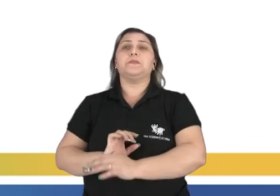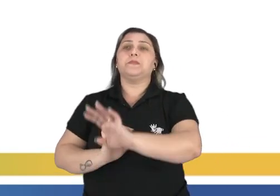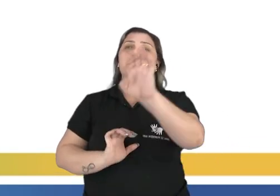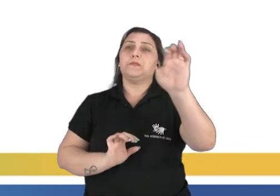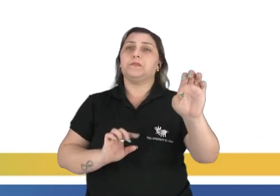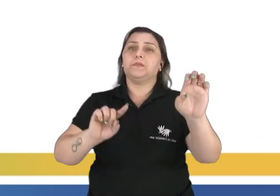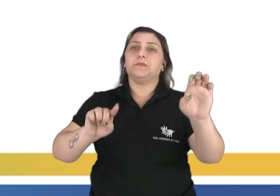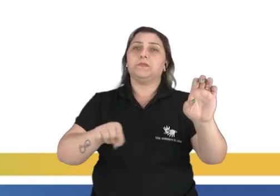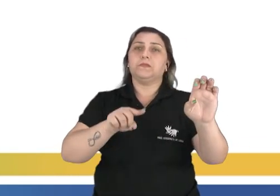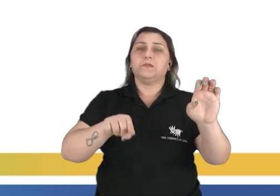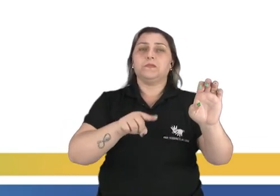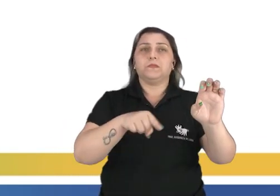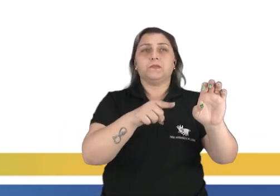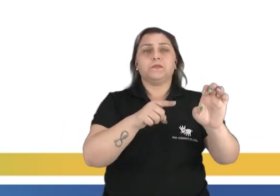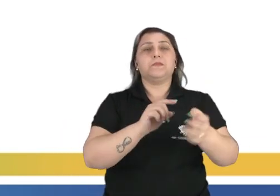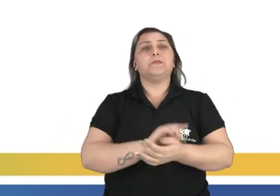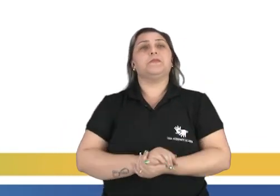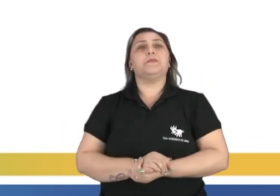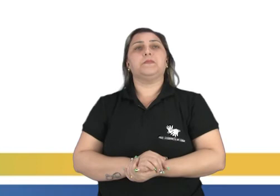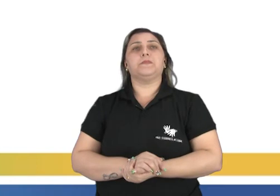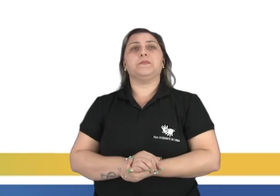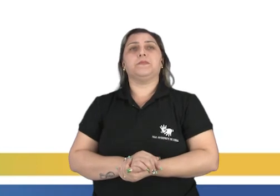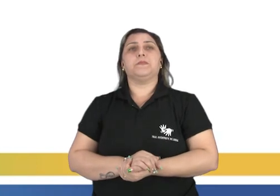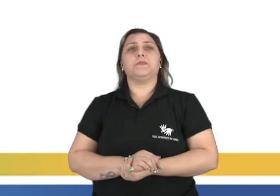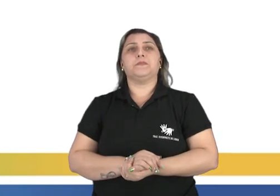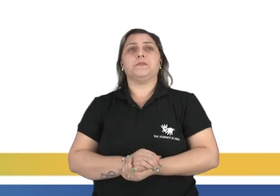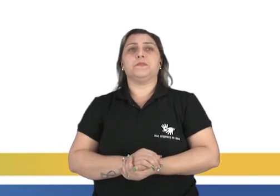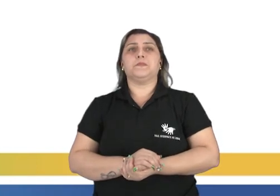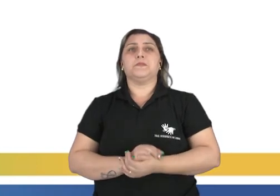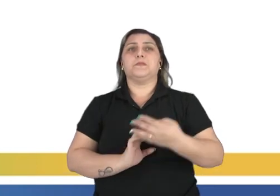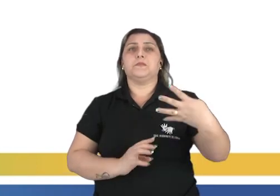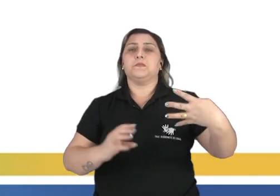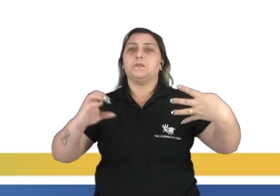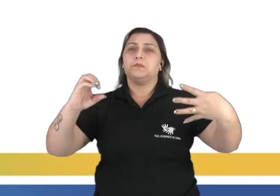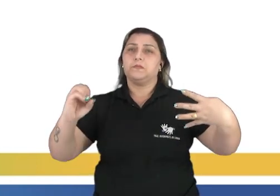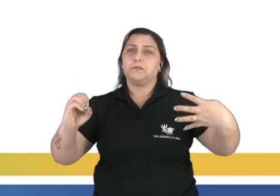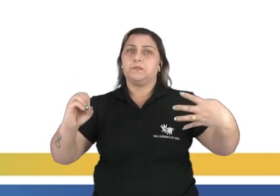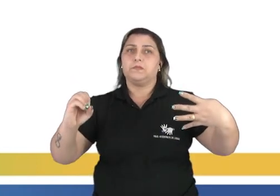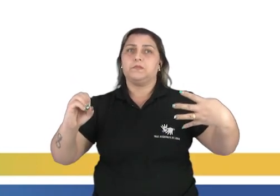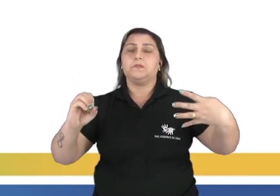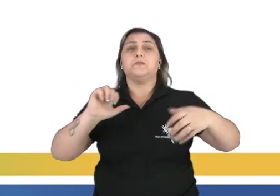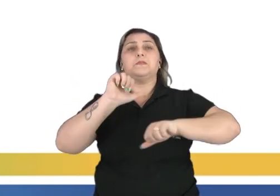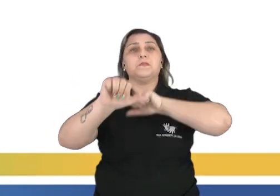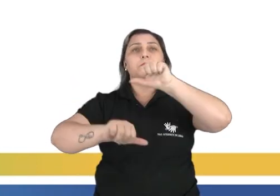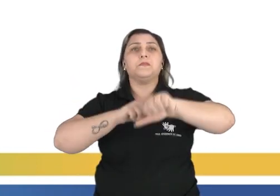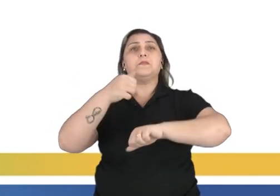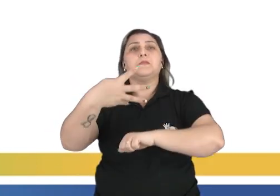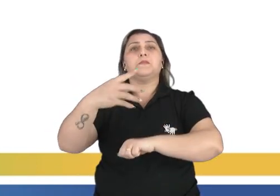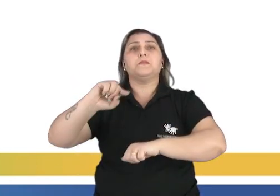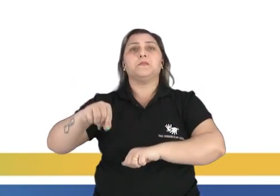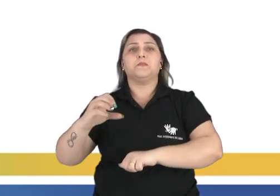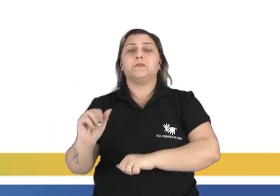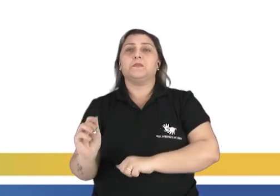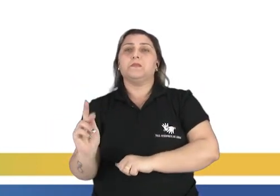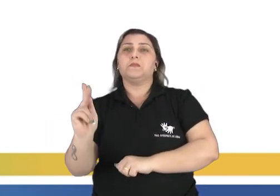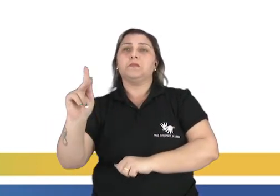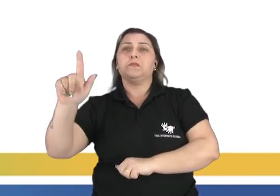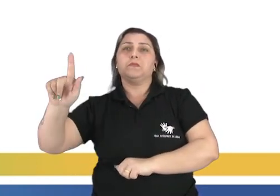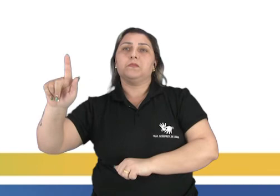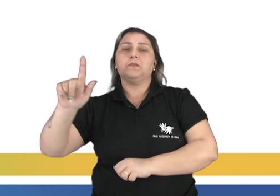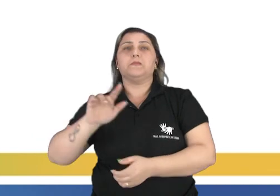a esquerda. A posição que vai ficar é entre o 4 e o 0, ou seja, quando eu converto, eu tenho aqui